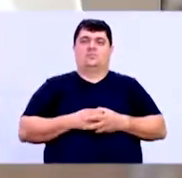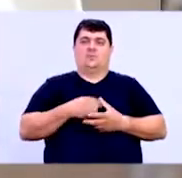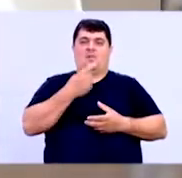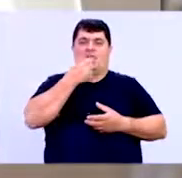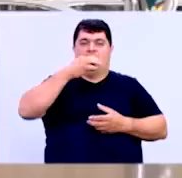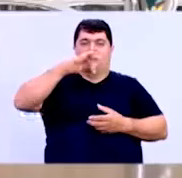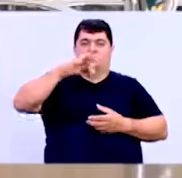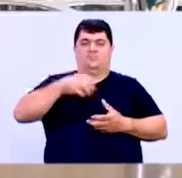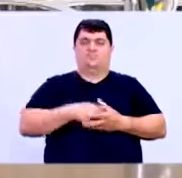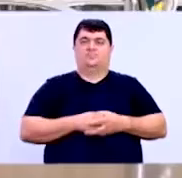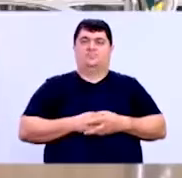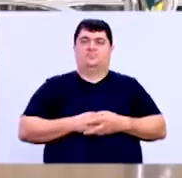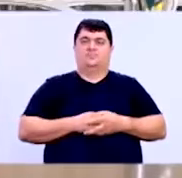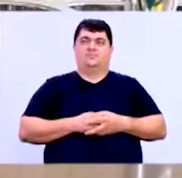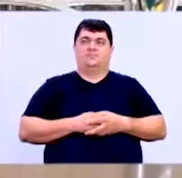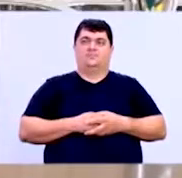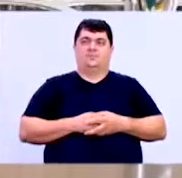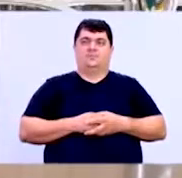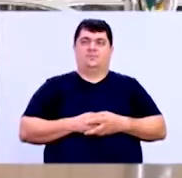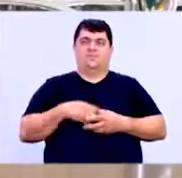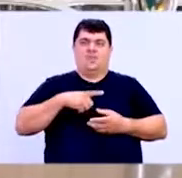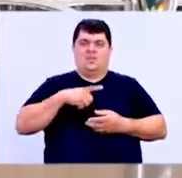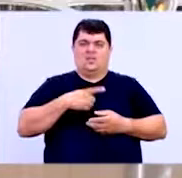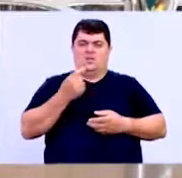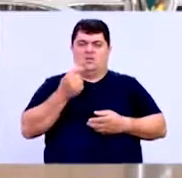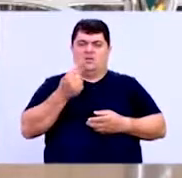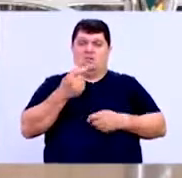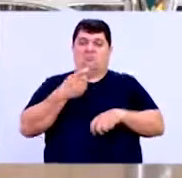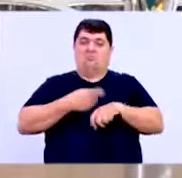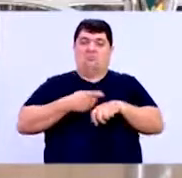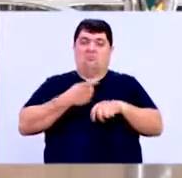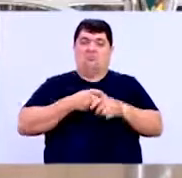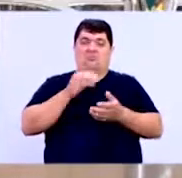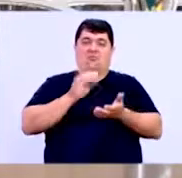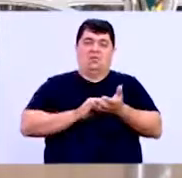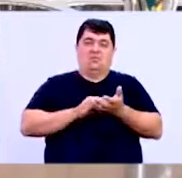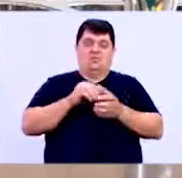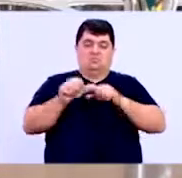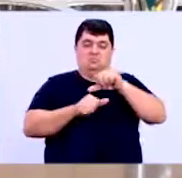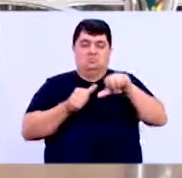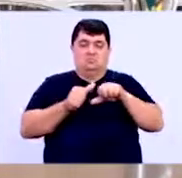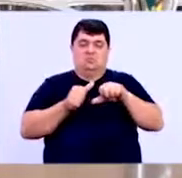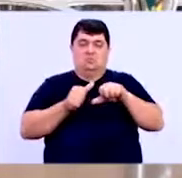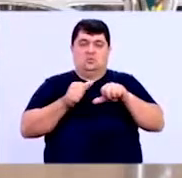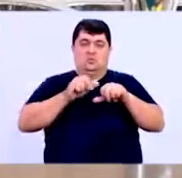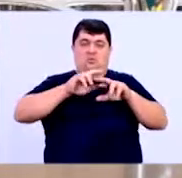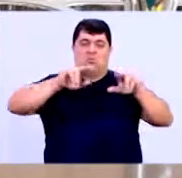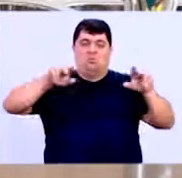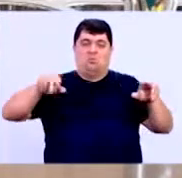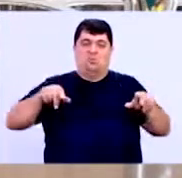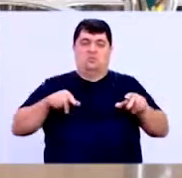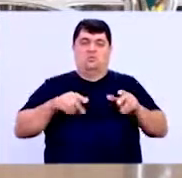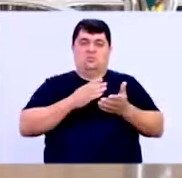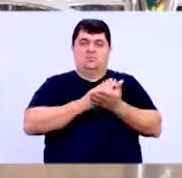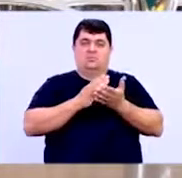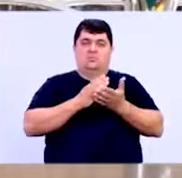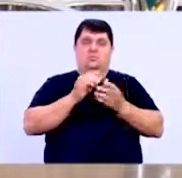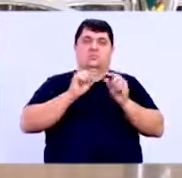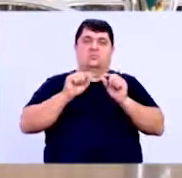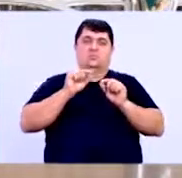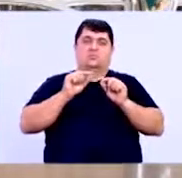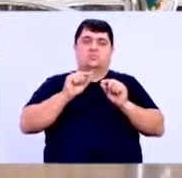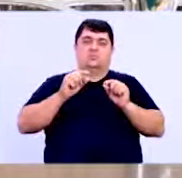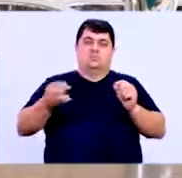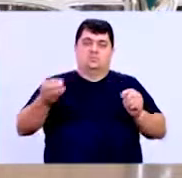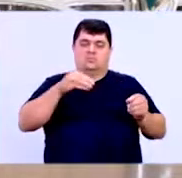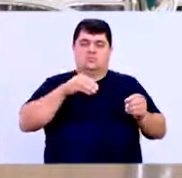sal a gosto. Bom, gente, devido ao nosso corte orçamentário aqui, a gente teve que alterar alguns produtos, tá bom? Mas a gente vai começar fazendo o seguinte, a gente vai